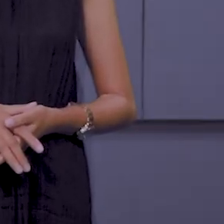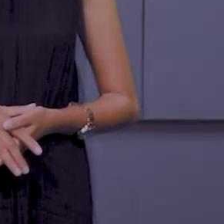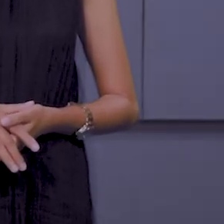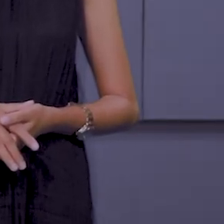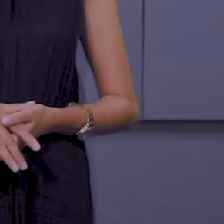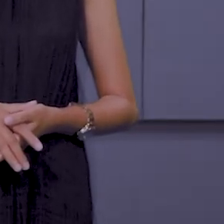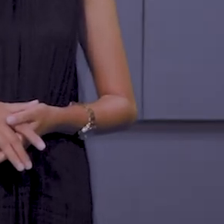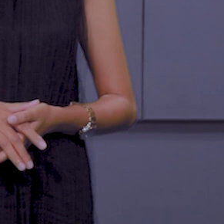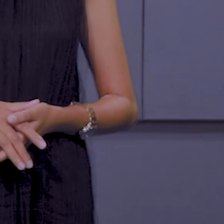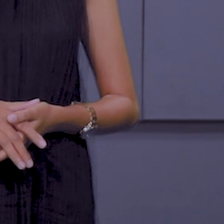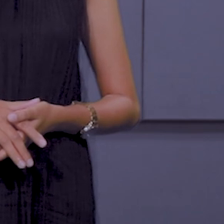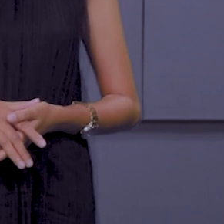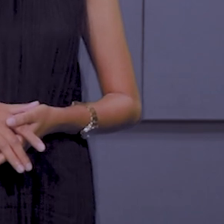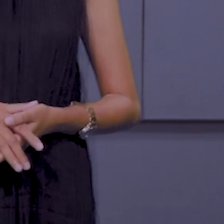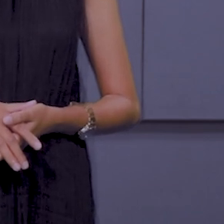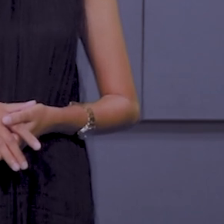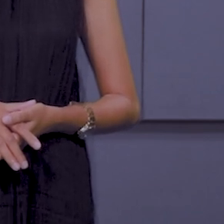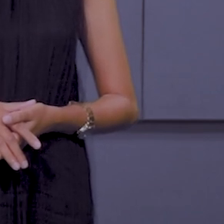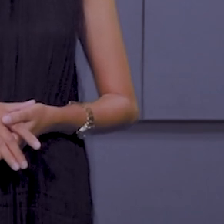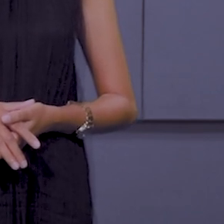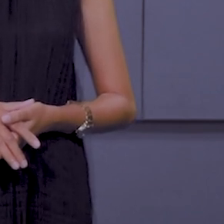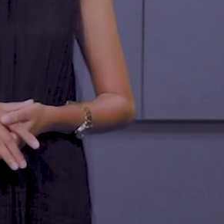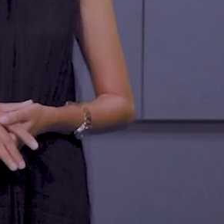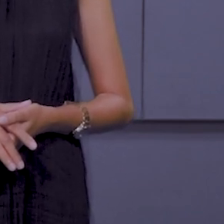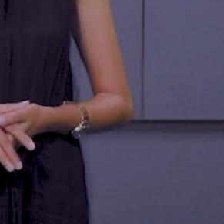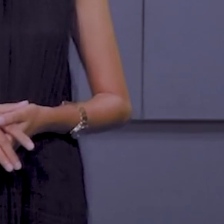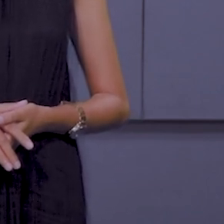notificação, atenuei e tava será lá com informação bom, você ami. Obrigada.